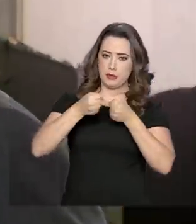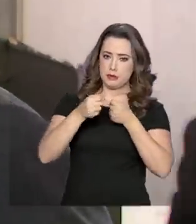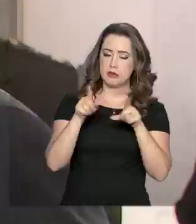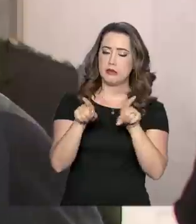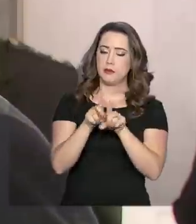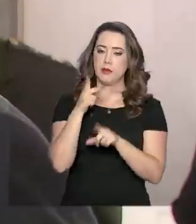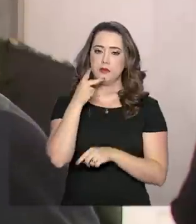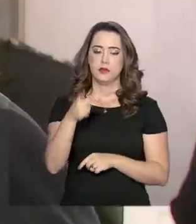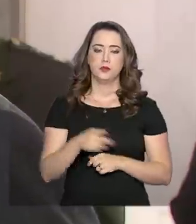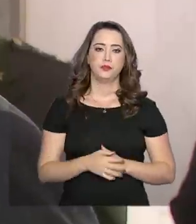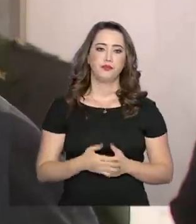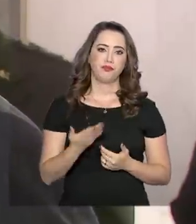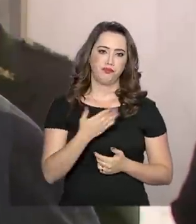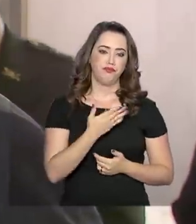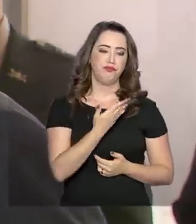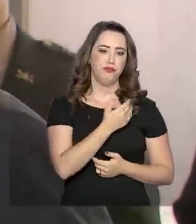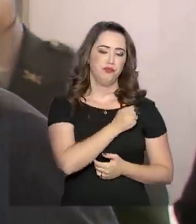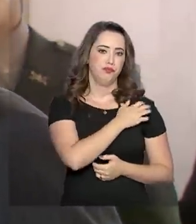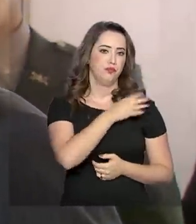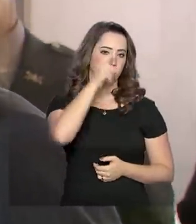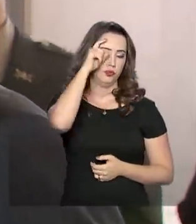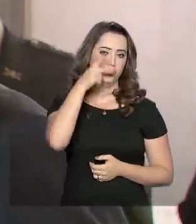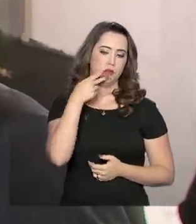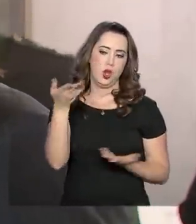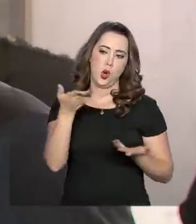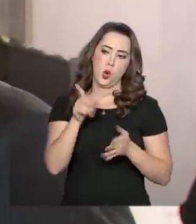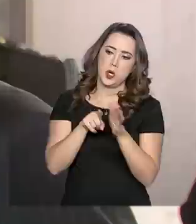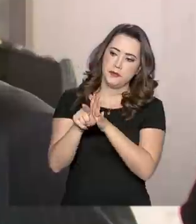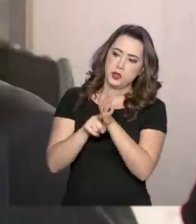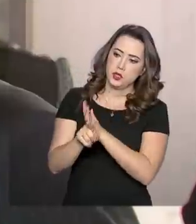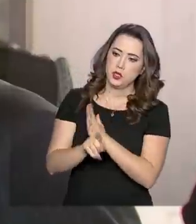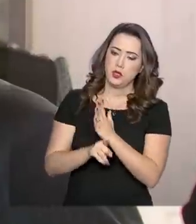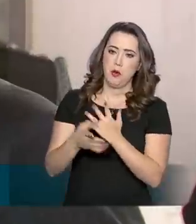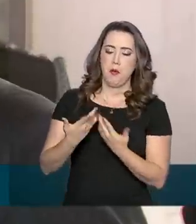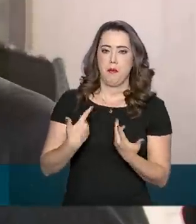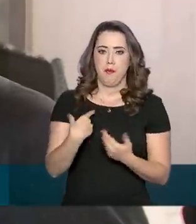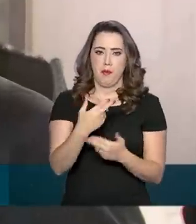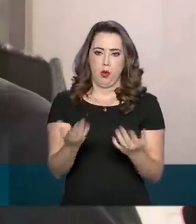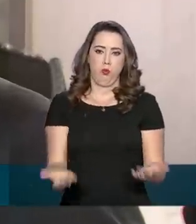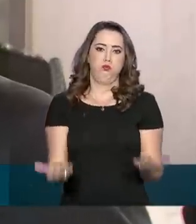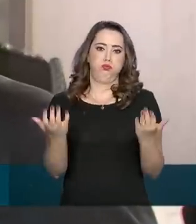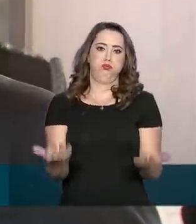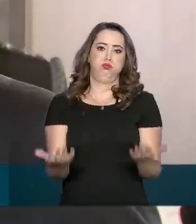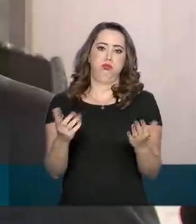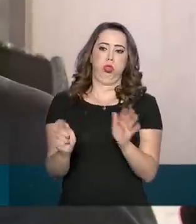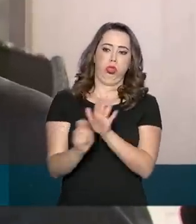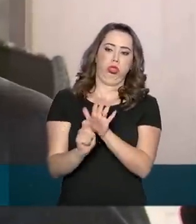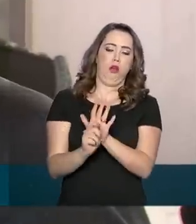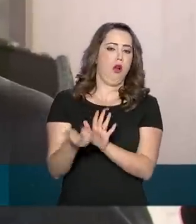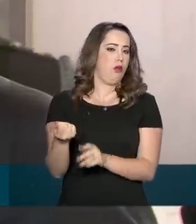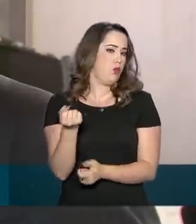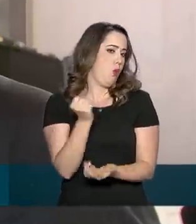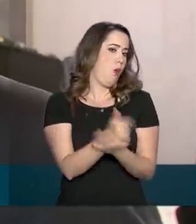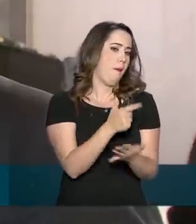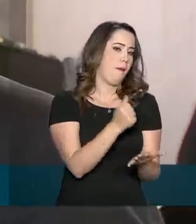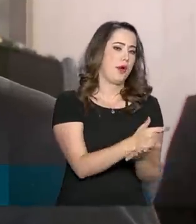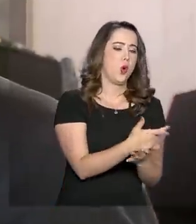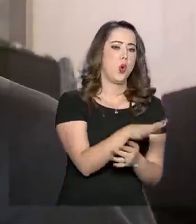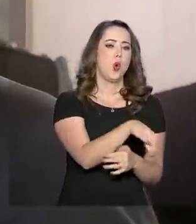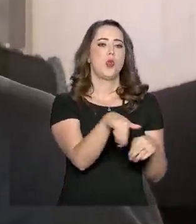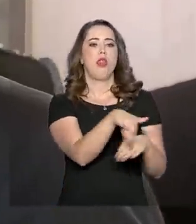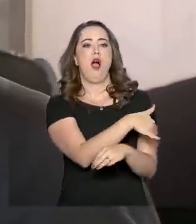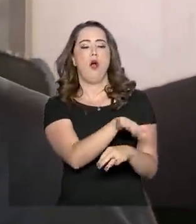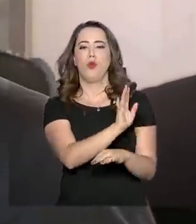comentou o caso. Agora é investigação, porque é óbvio pela quantidade de droga que o cara está levando, ele não comprou na esquina e levou, ele estava